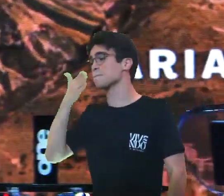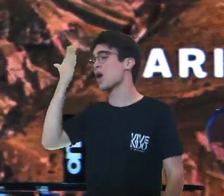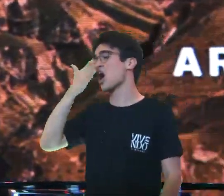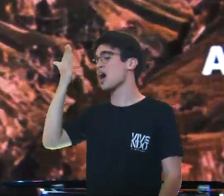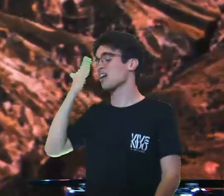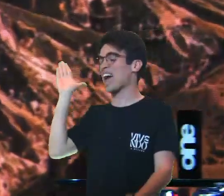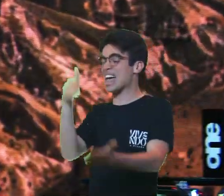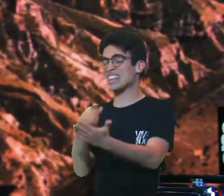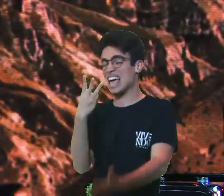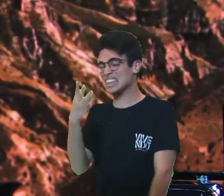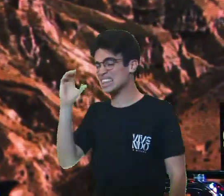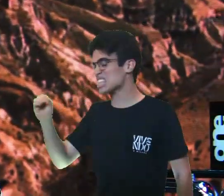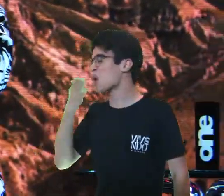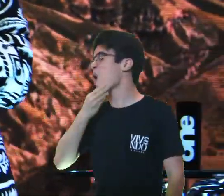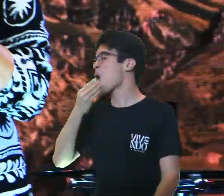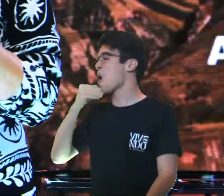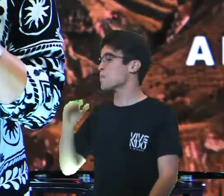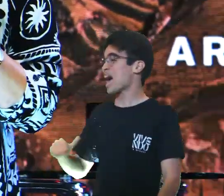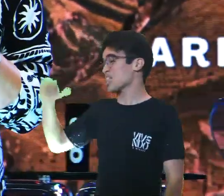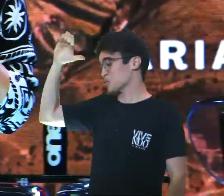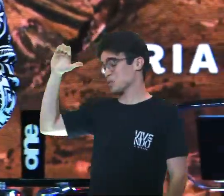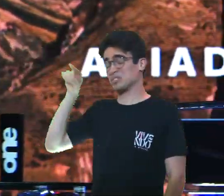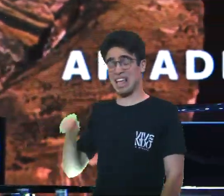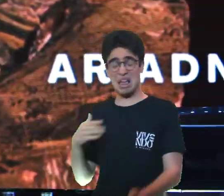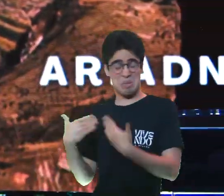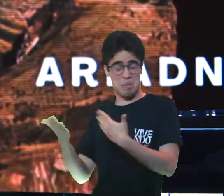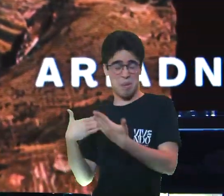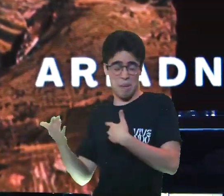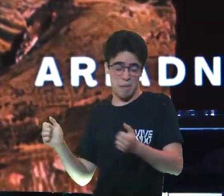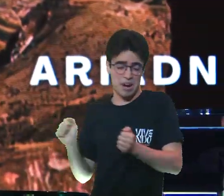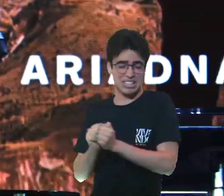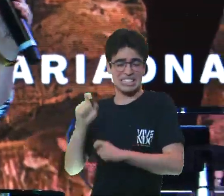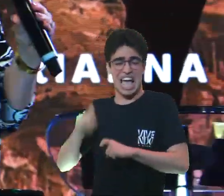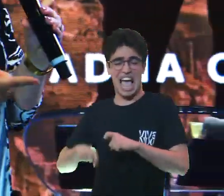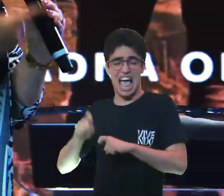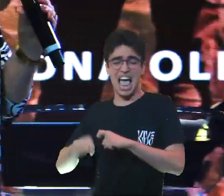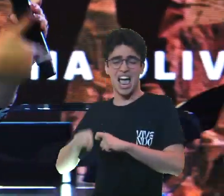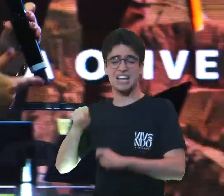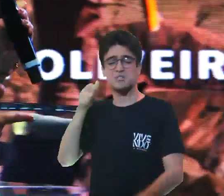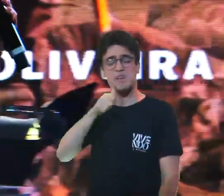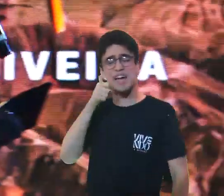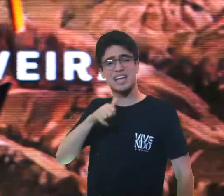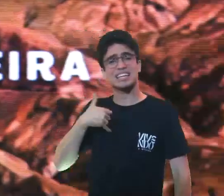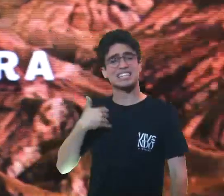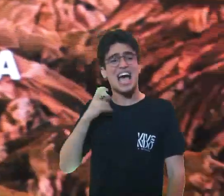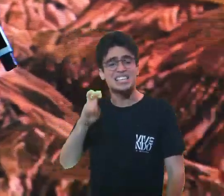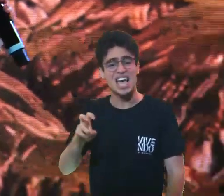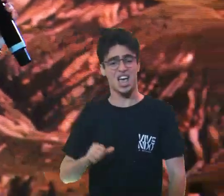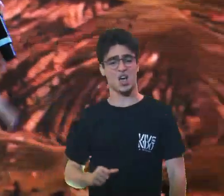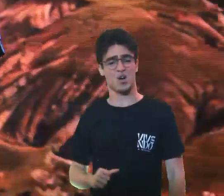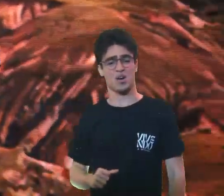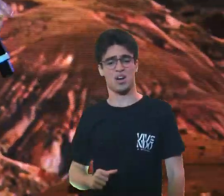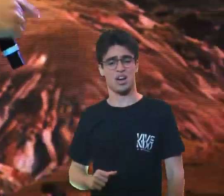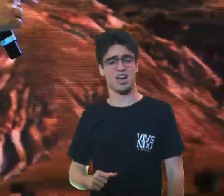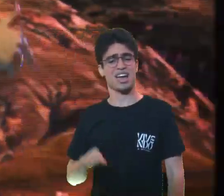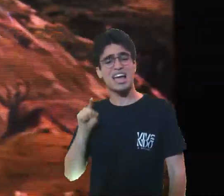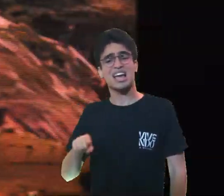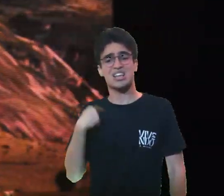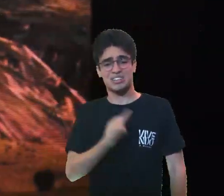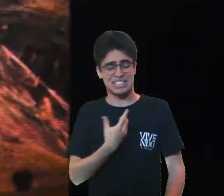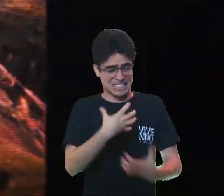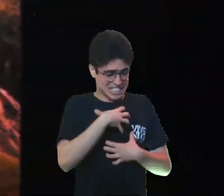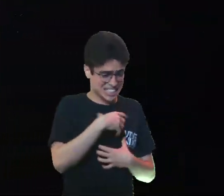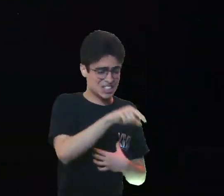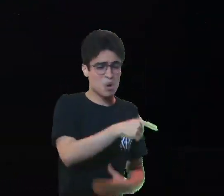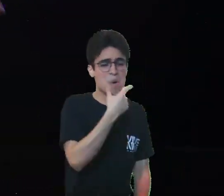até 30 homens adultos por dia. O sentimento de dó vai nos fazer chorar do menininho